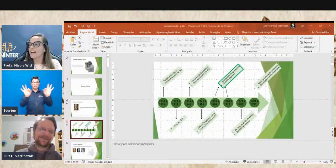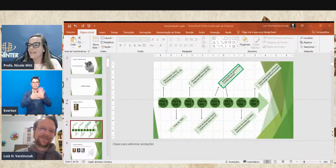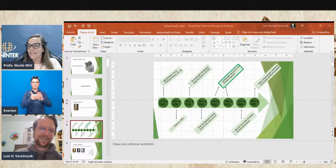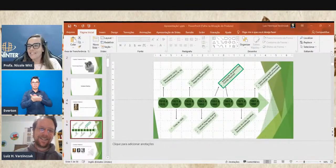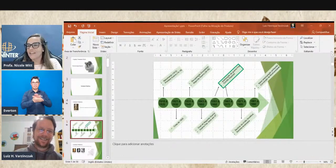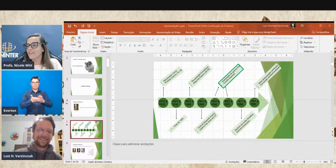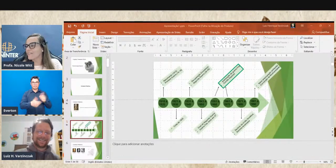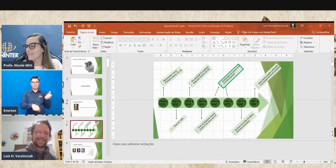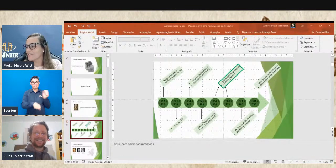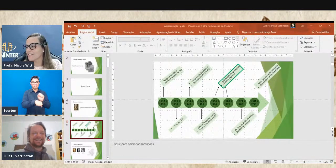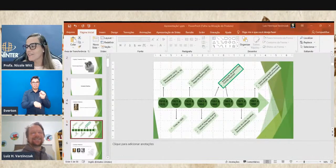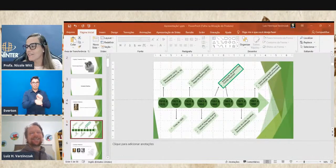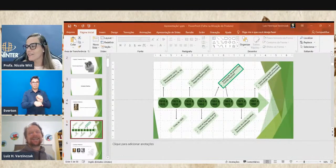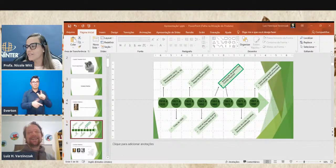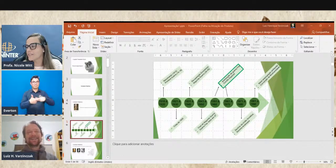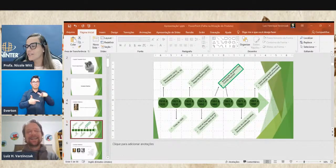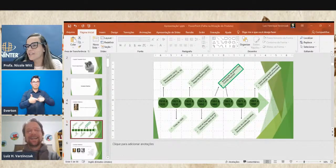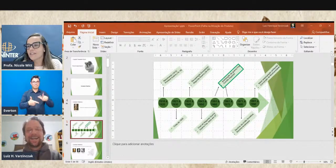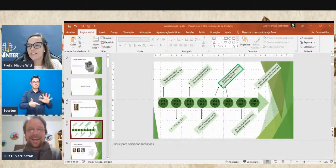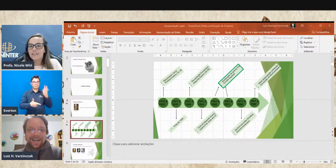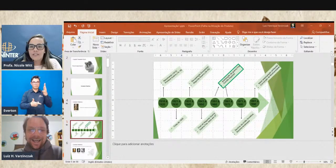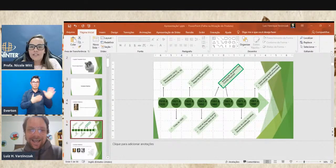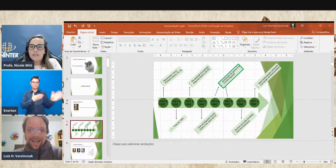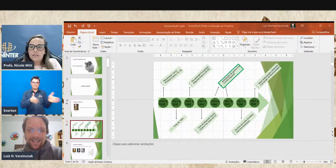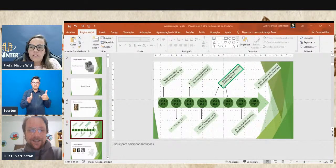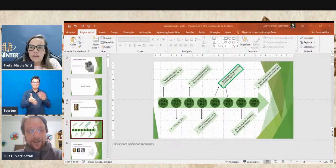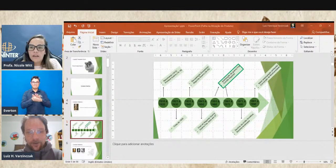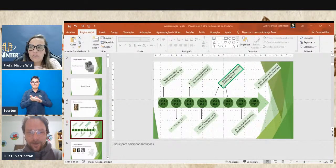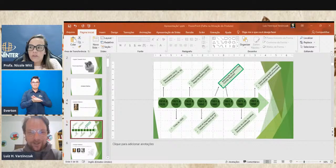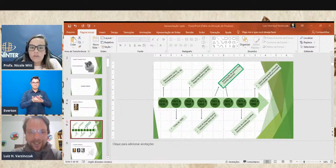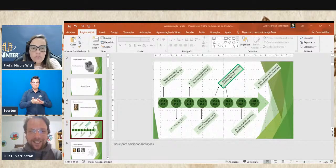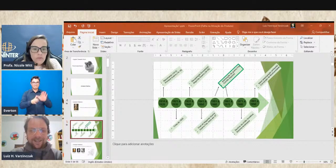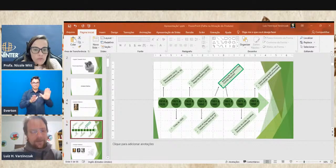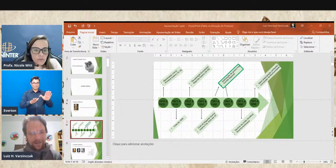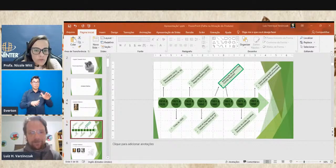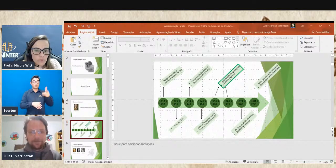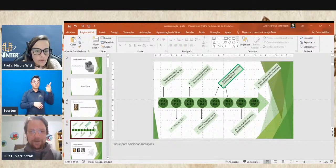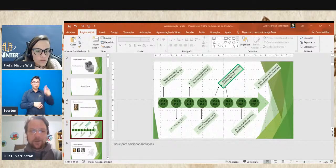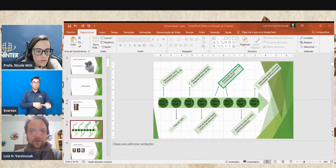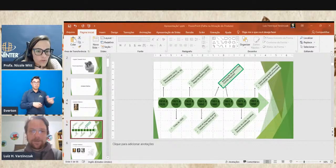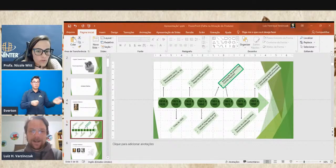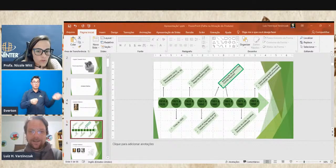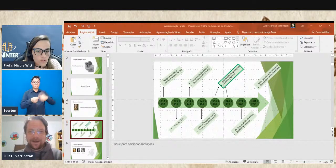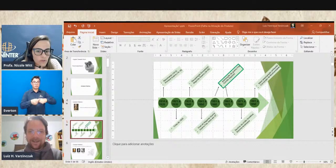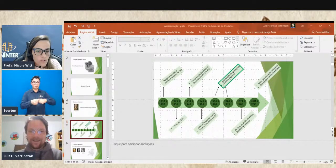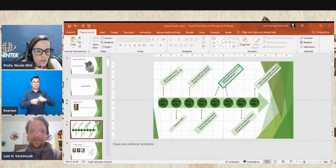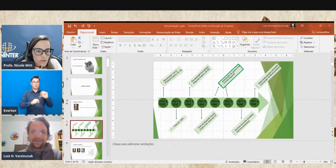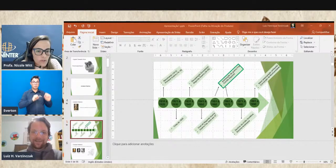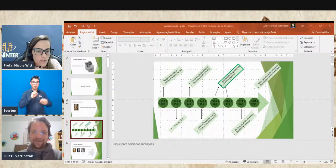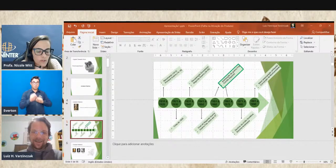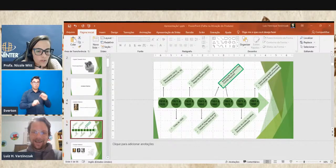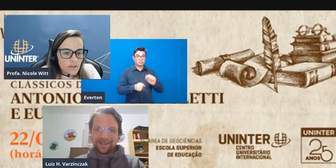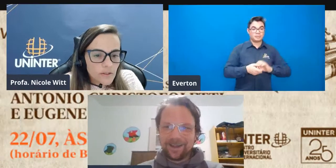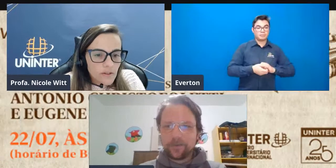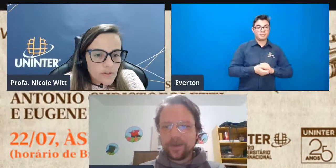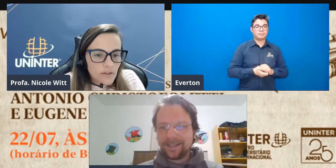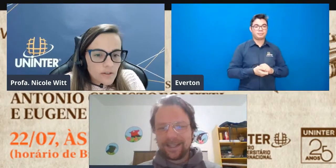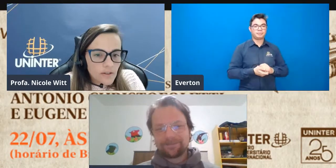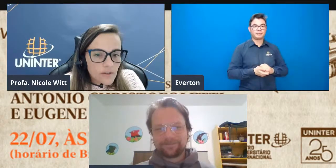mesmo. Tranquilo, tranquilo mesmo. Então, retomando aqui, Ainda bem que pegou numa parte mais